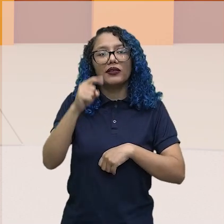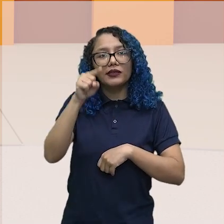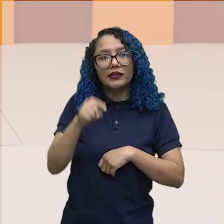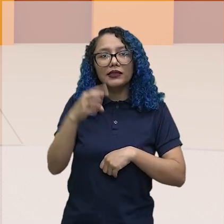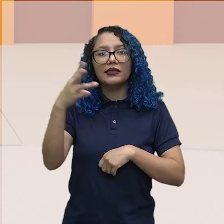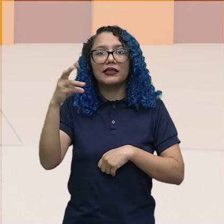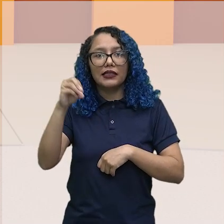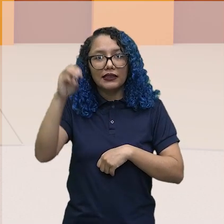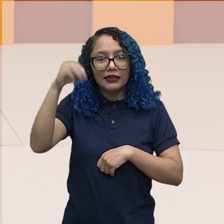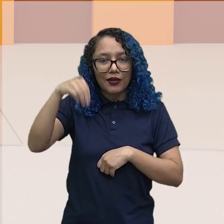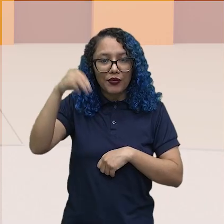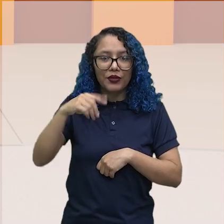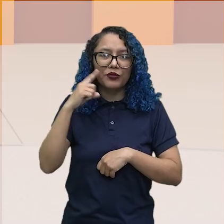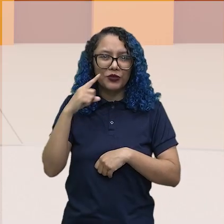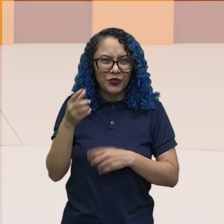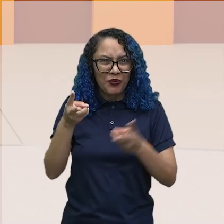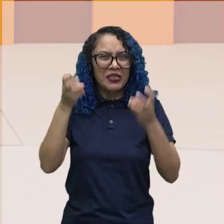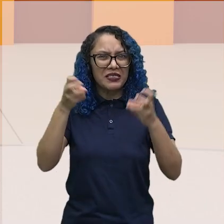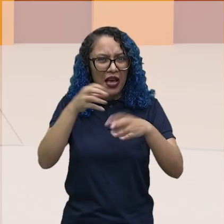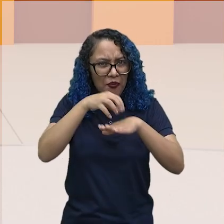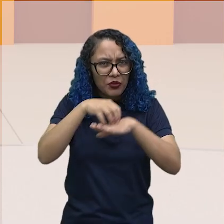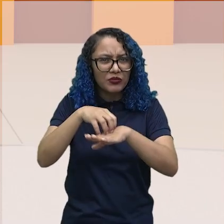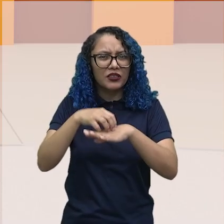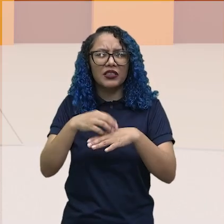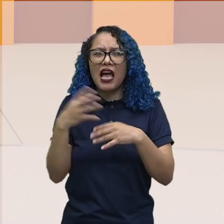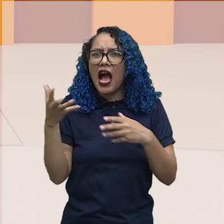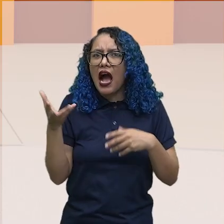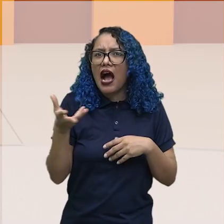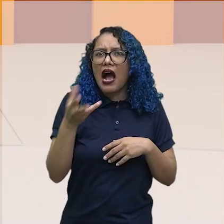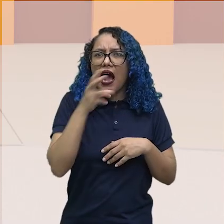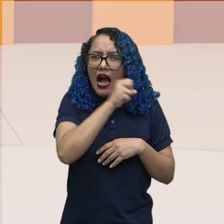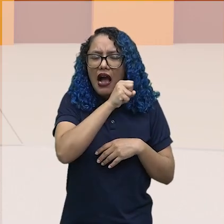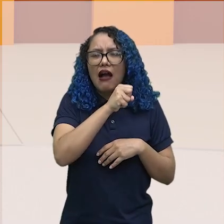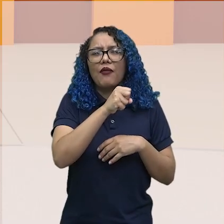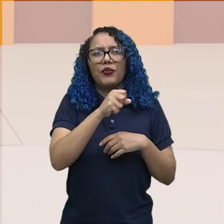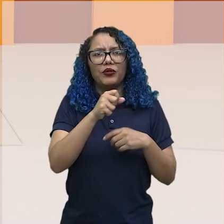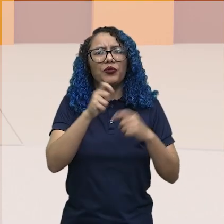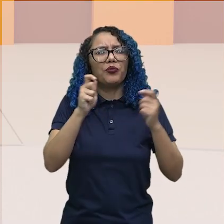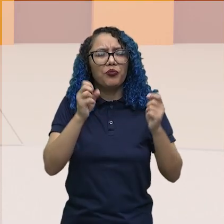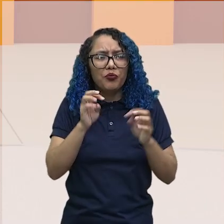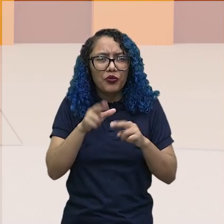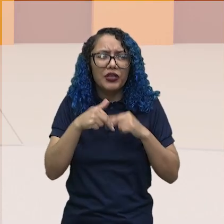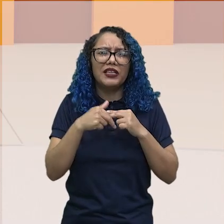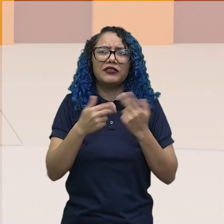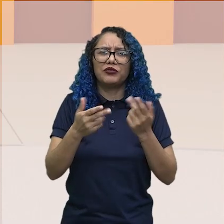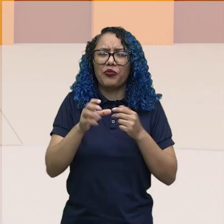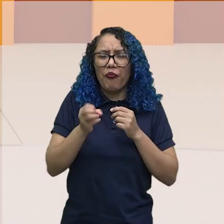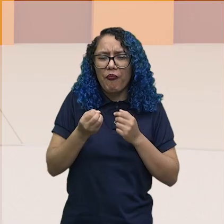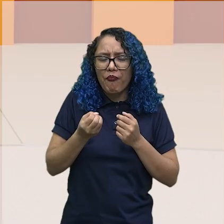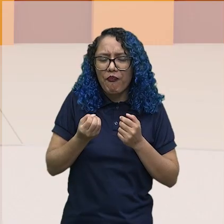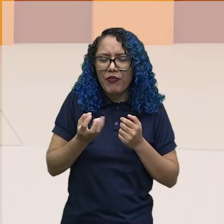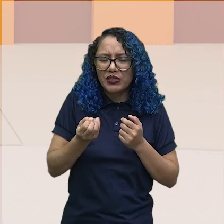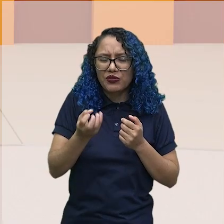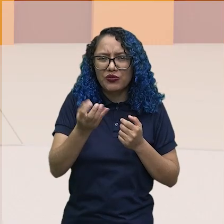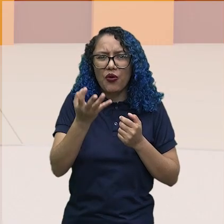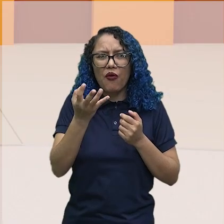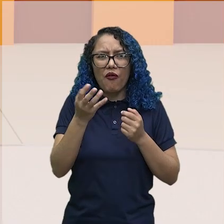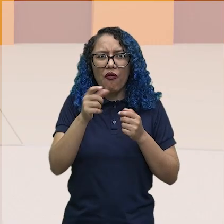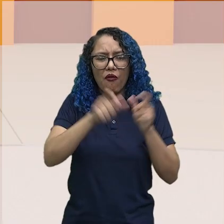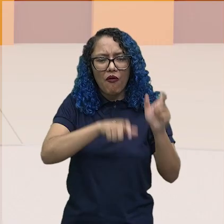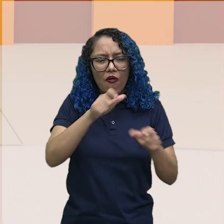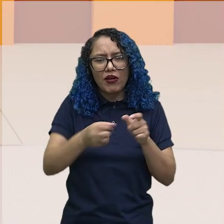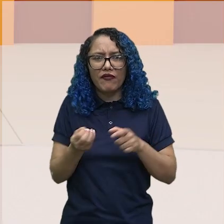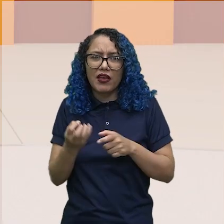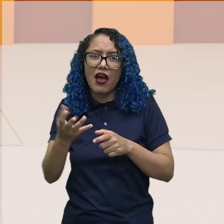que possibilita que a gente tenha essa maior fluidez de pessoas, de mercadorias, de capital, de informação, de cultura